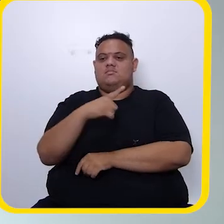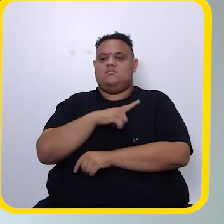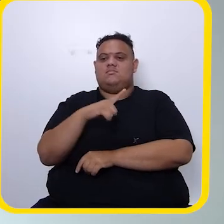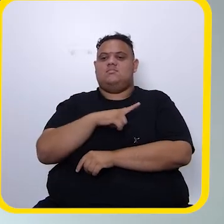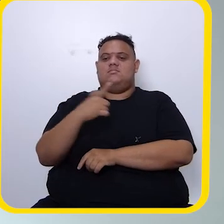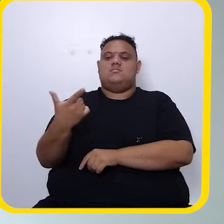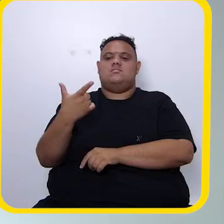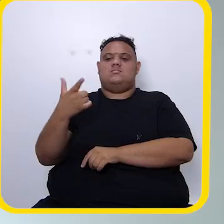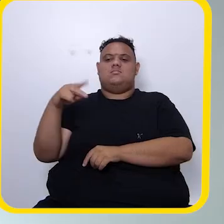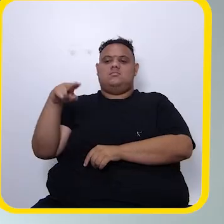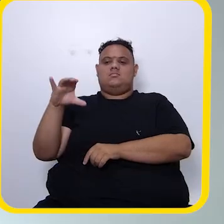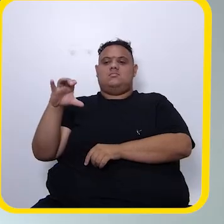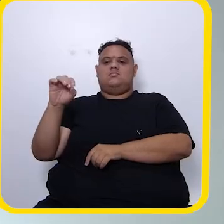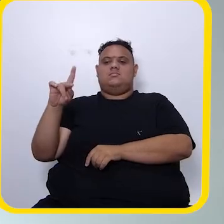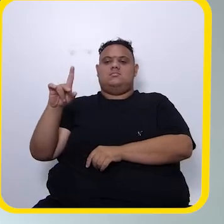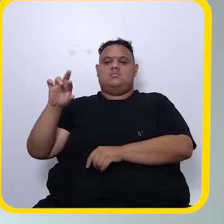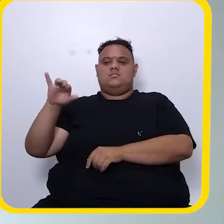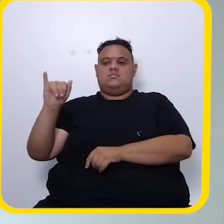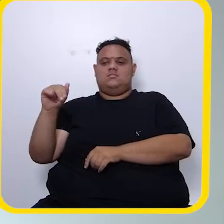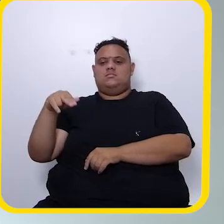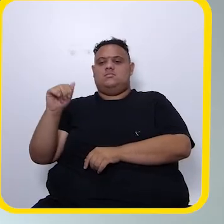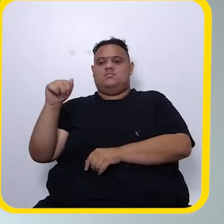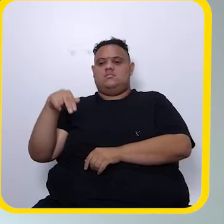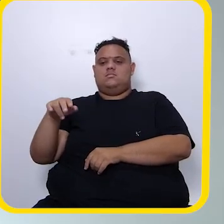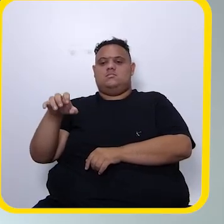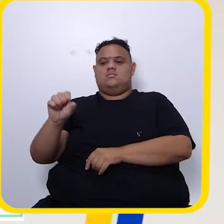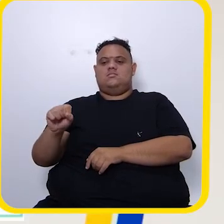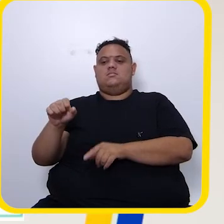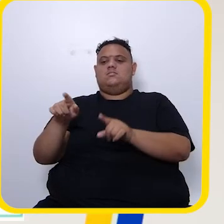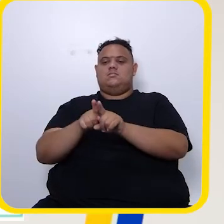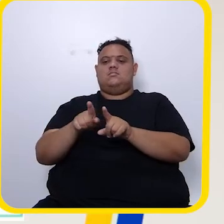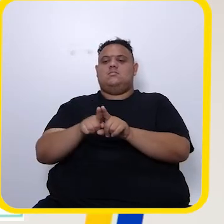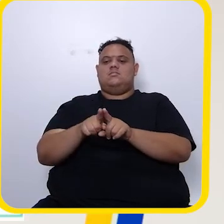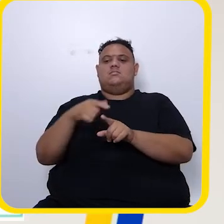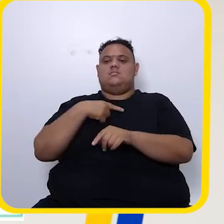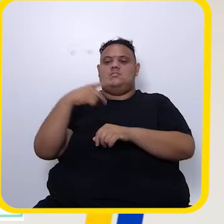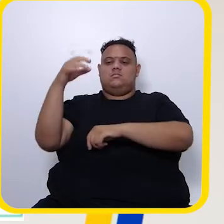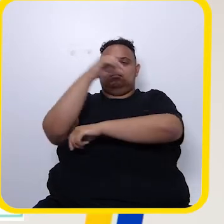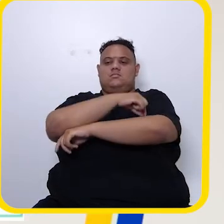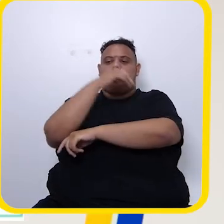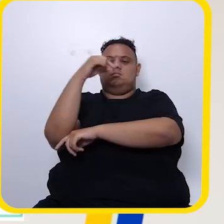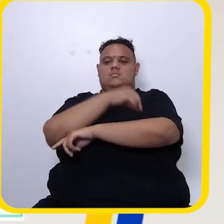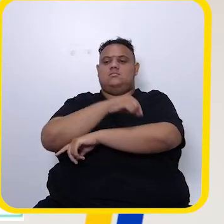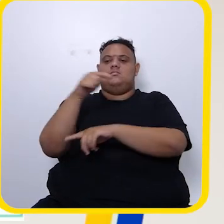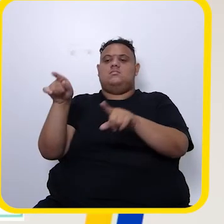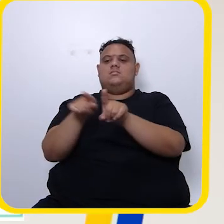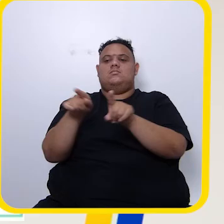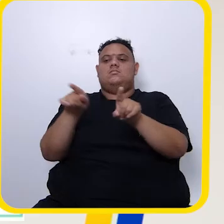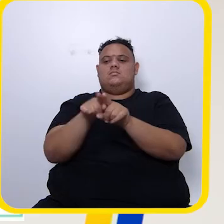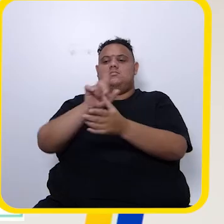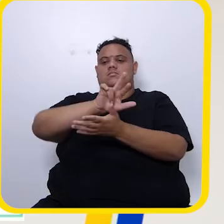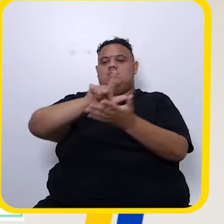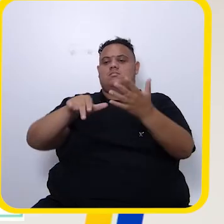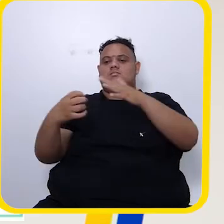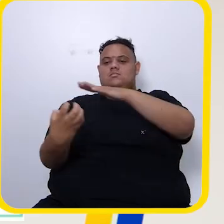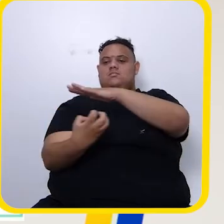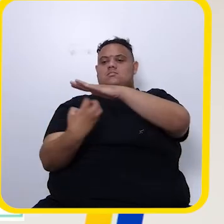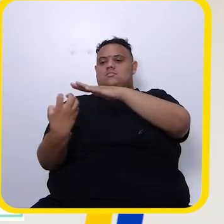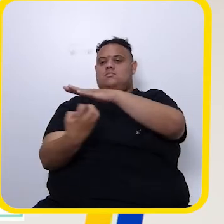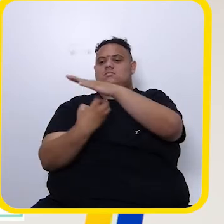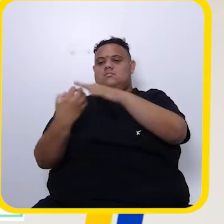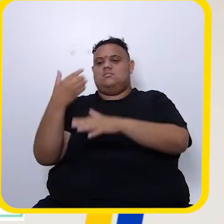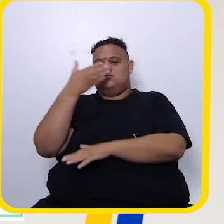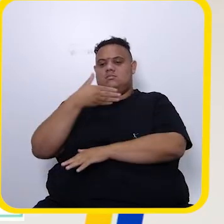nós temos produção de níquel, cobre, cromo, manganês, né, nós temos refinarias de petróleo, né, e vários